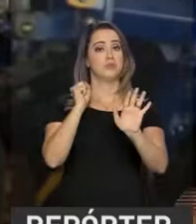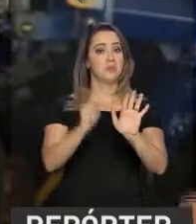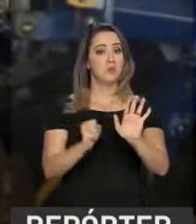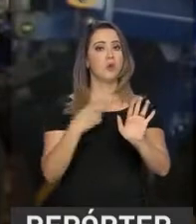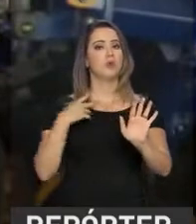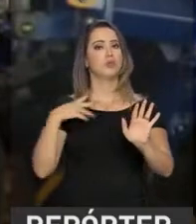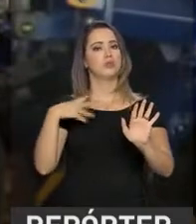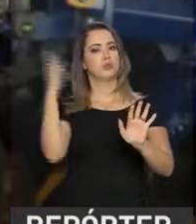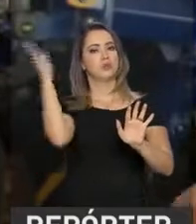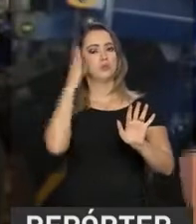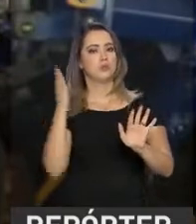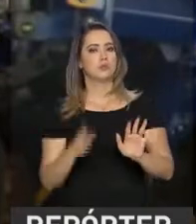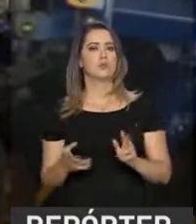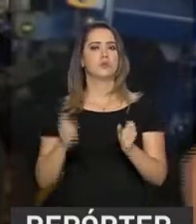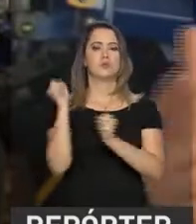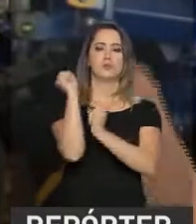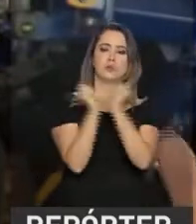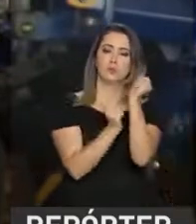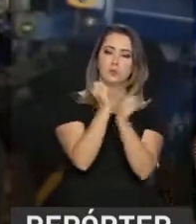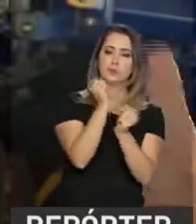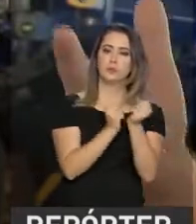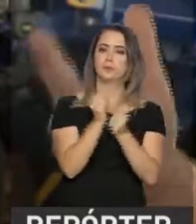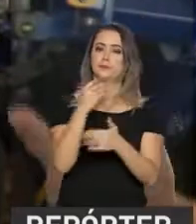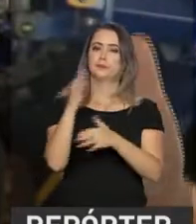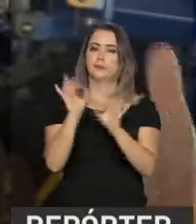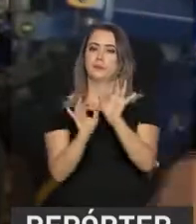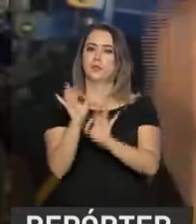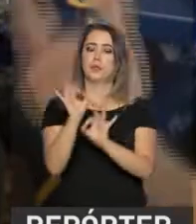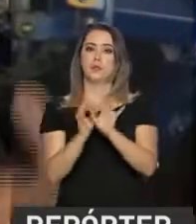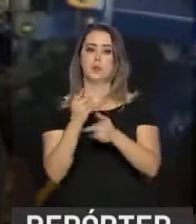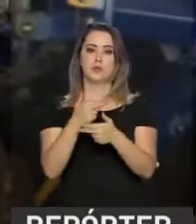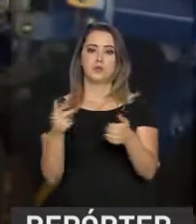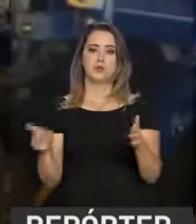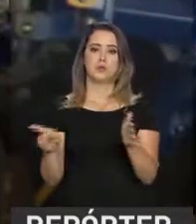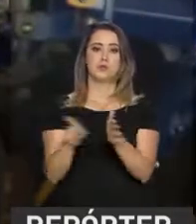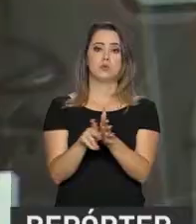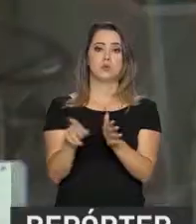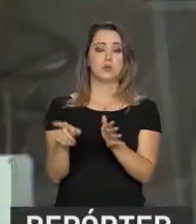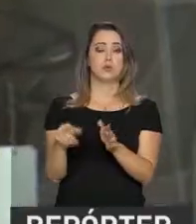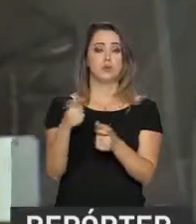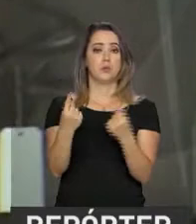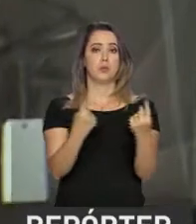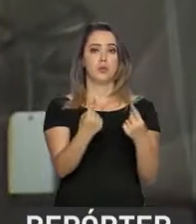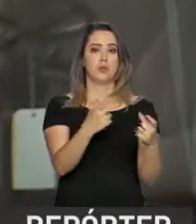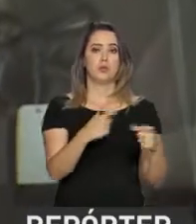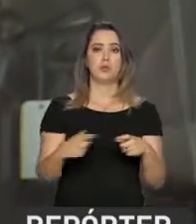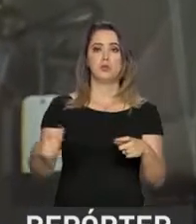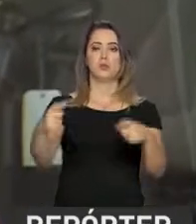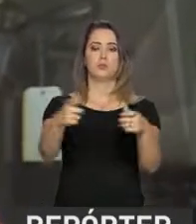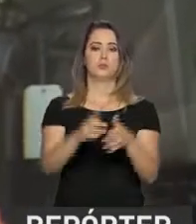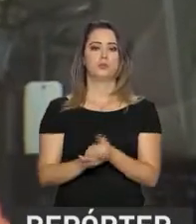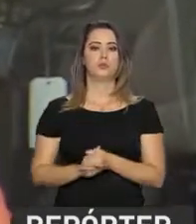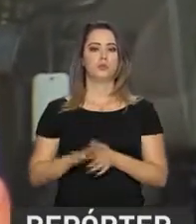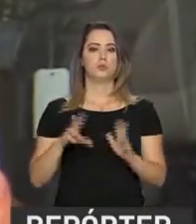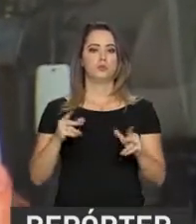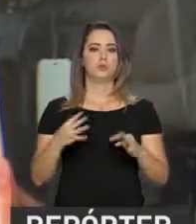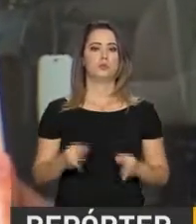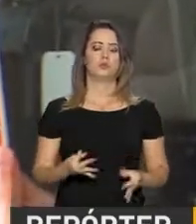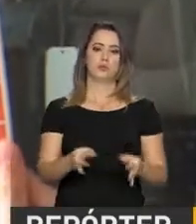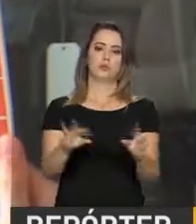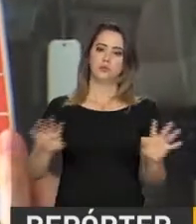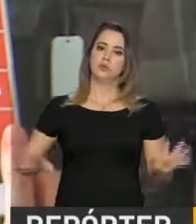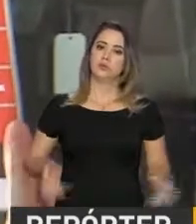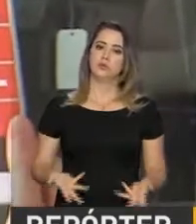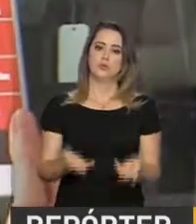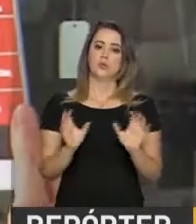a capacidade de produzir e de se ajustar os produtos a novos mercados. Toda essa tecnologia ajuda a impulsionar